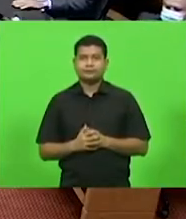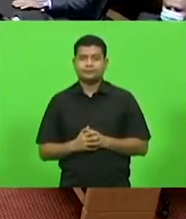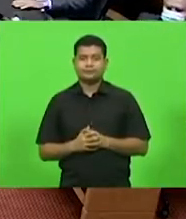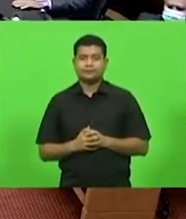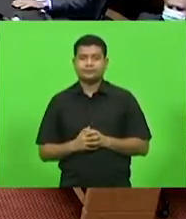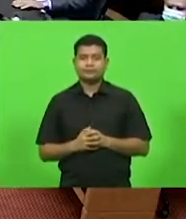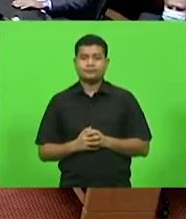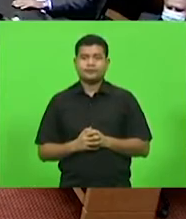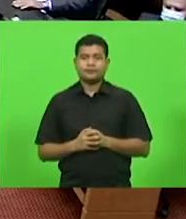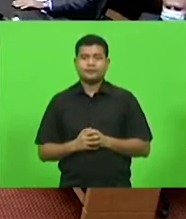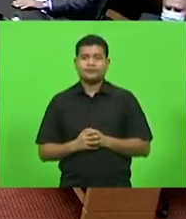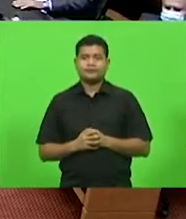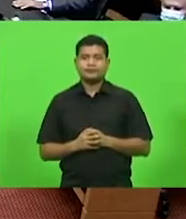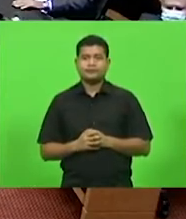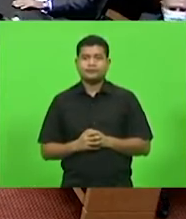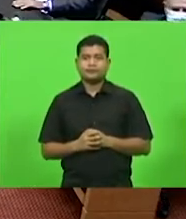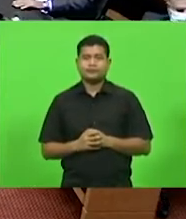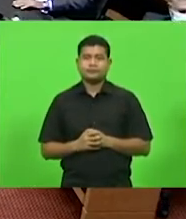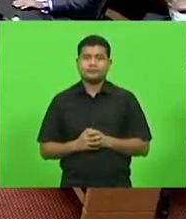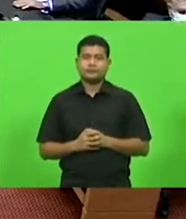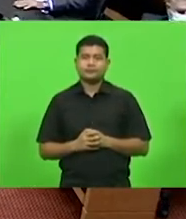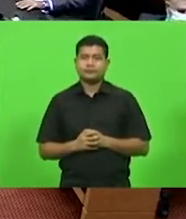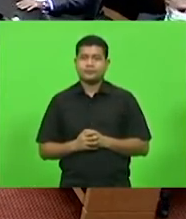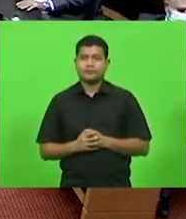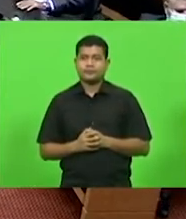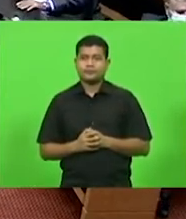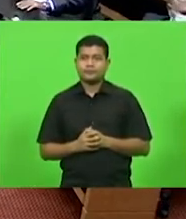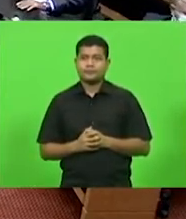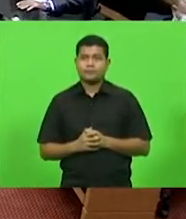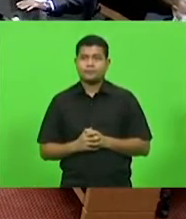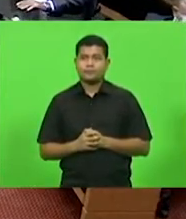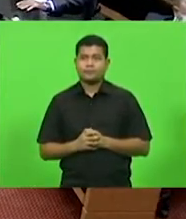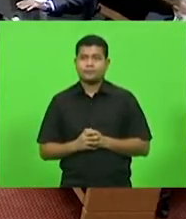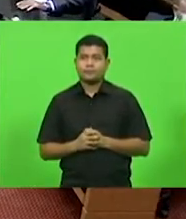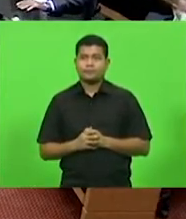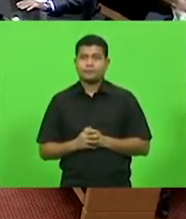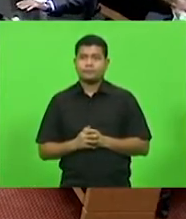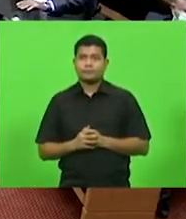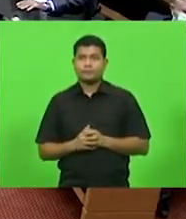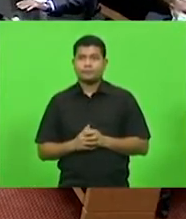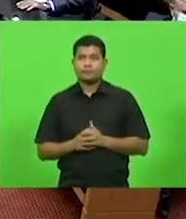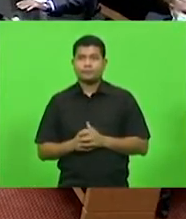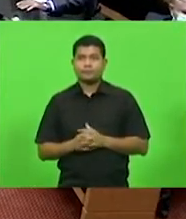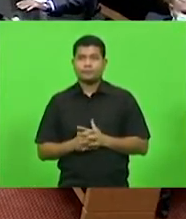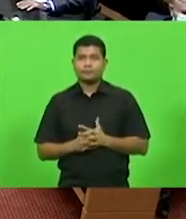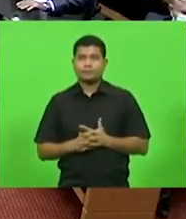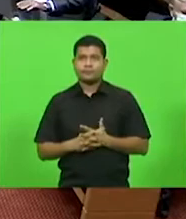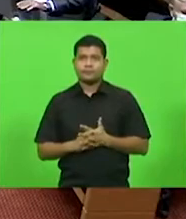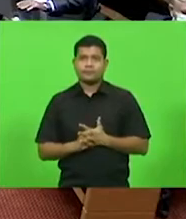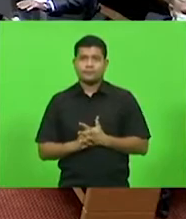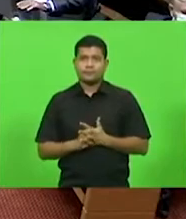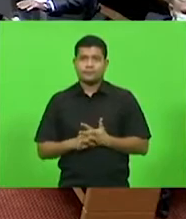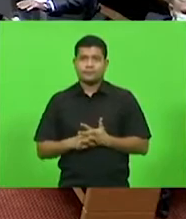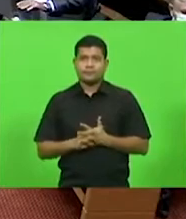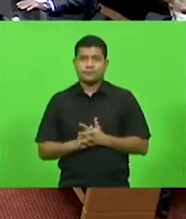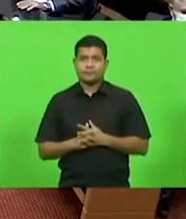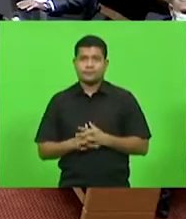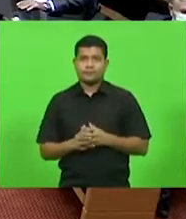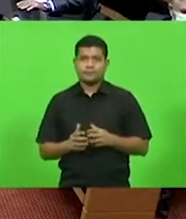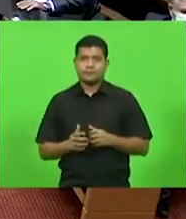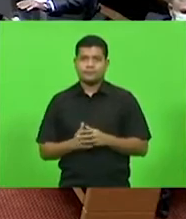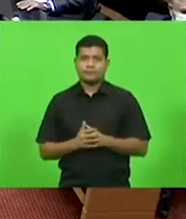pelos parlamentares ainda na primeira semana de trabalhos na Assembleia Legislativa três dessas propostas